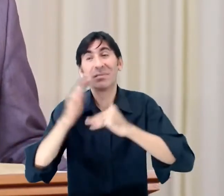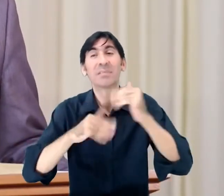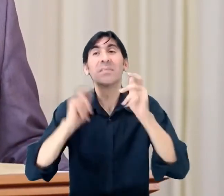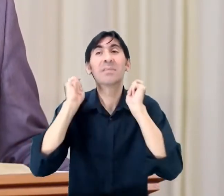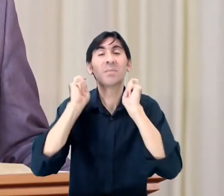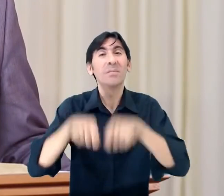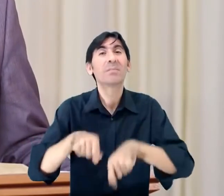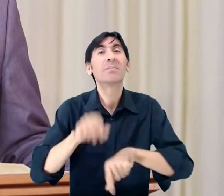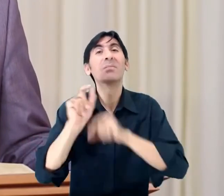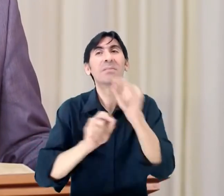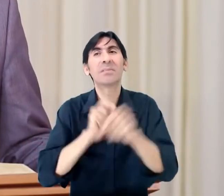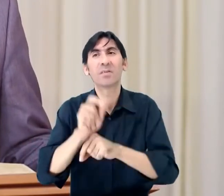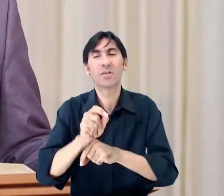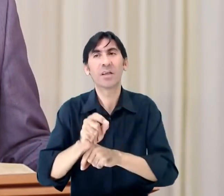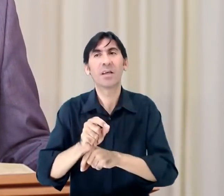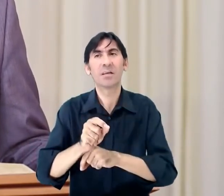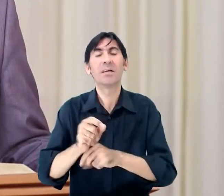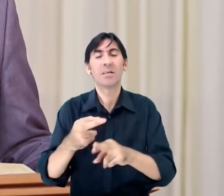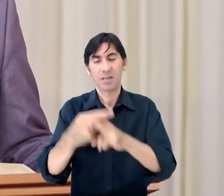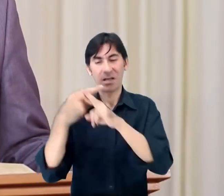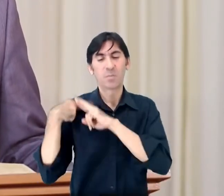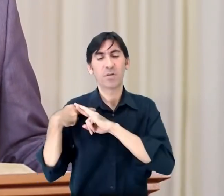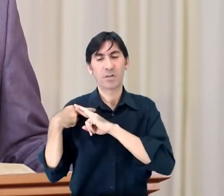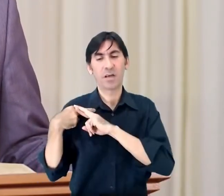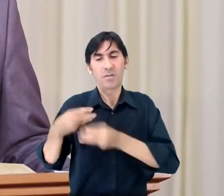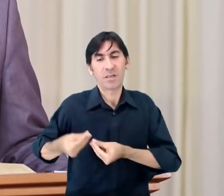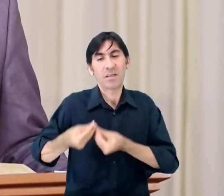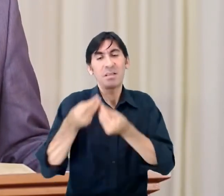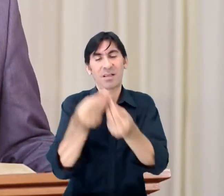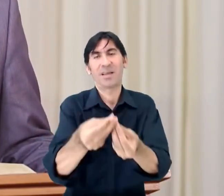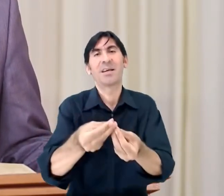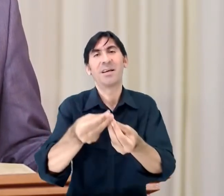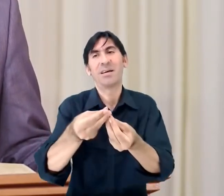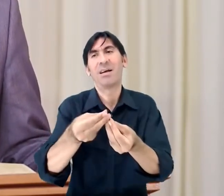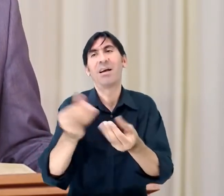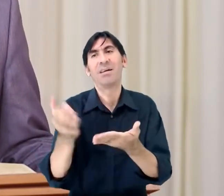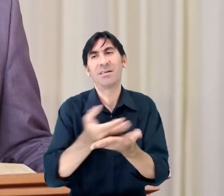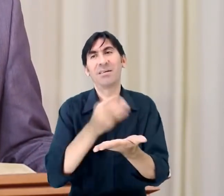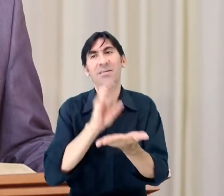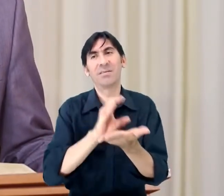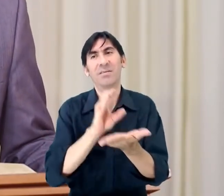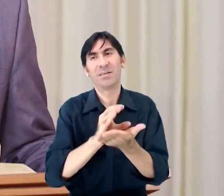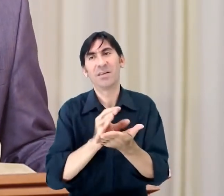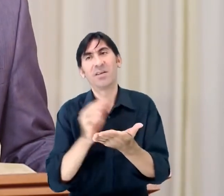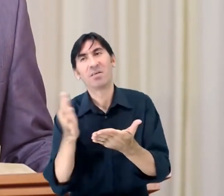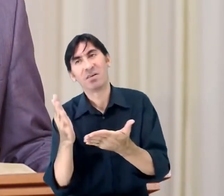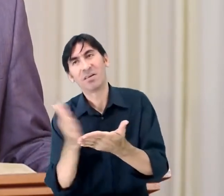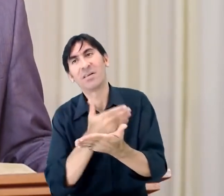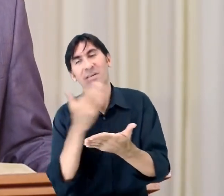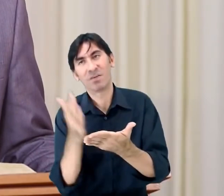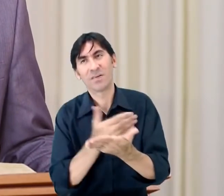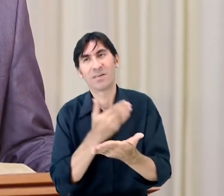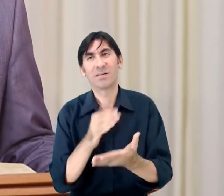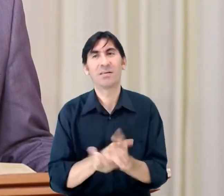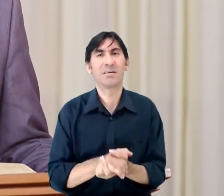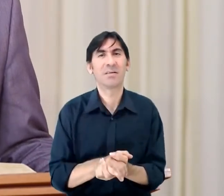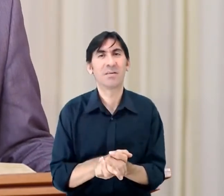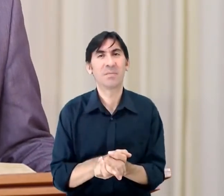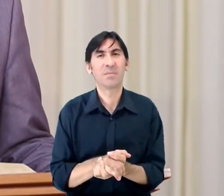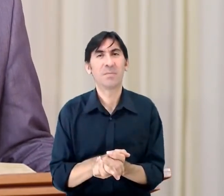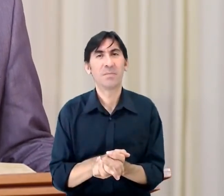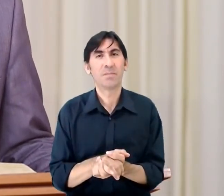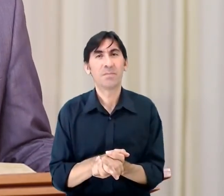deve exercer a sua função de mensageiro. Por mais que não seja possível você pregar aos